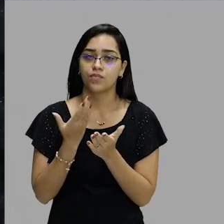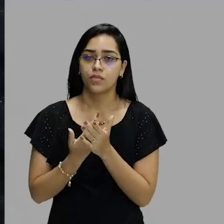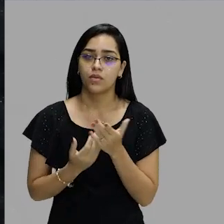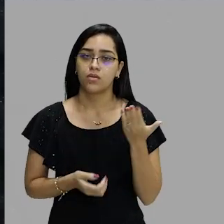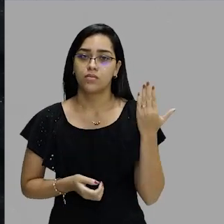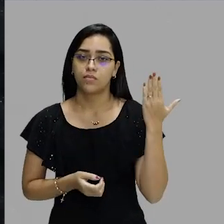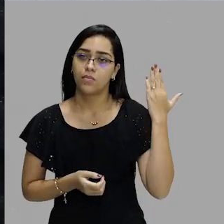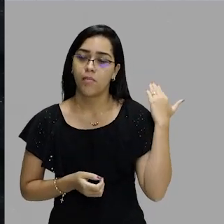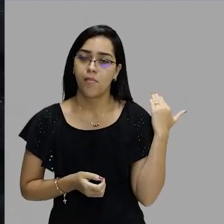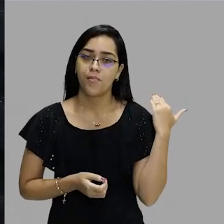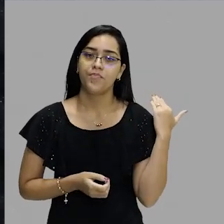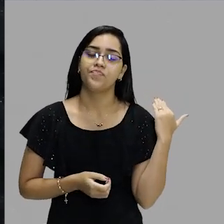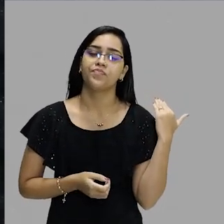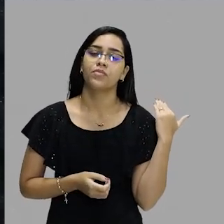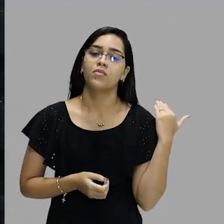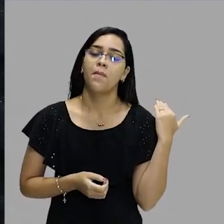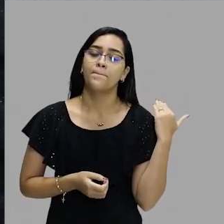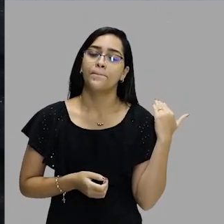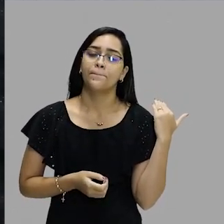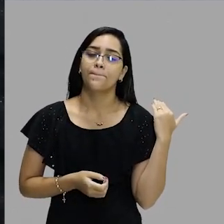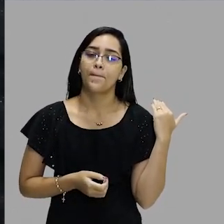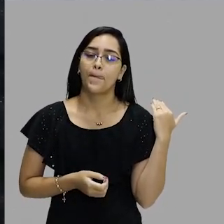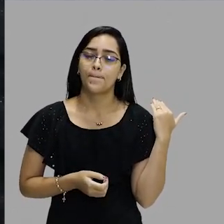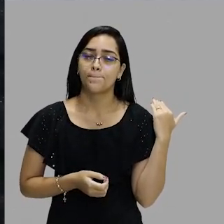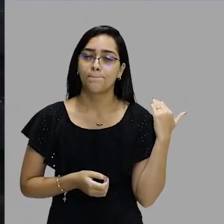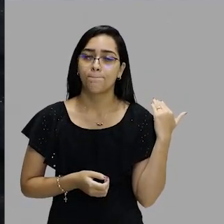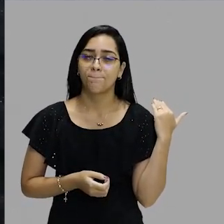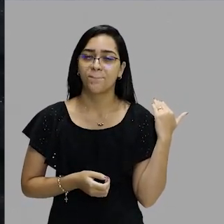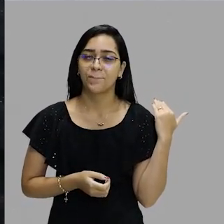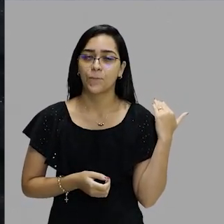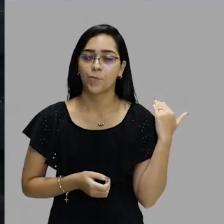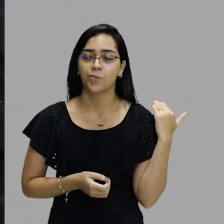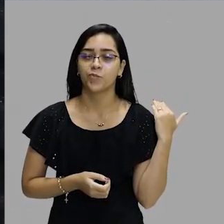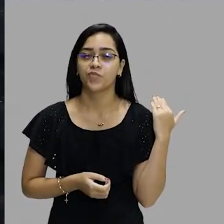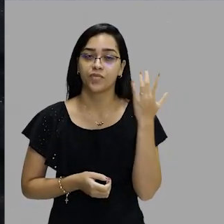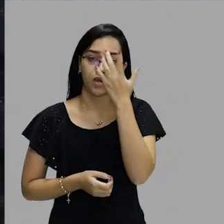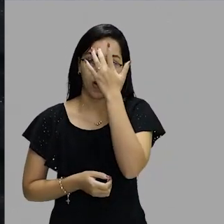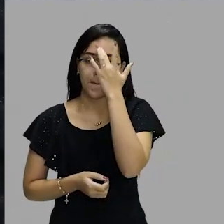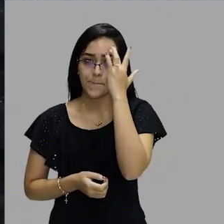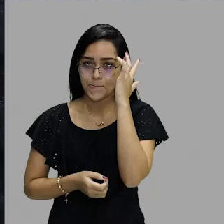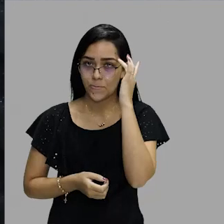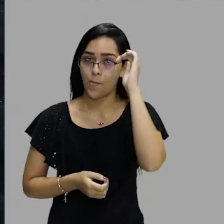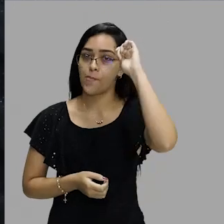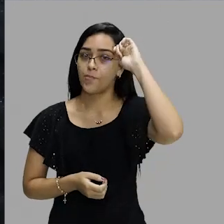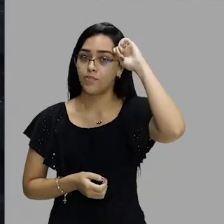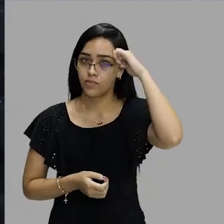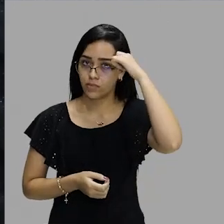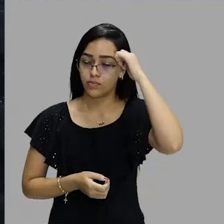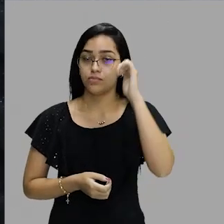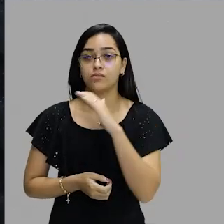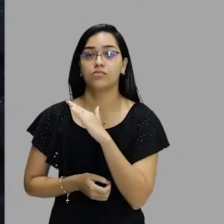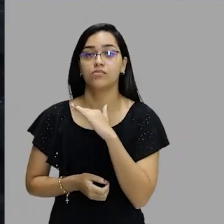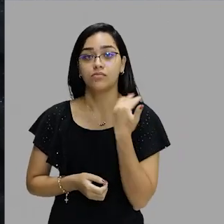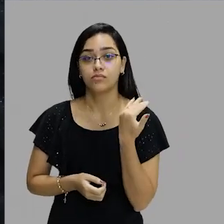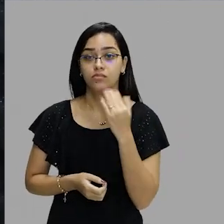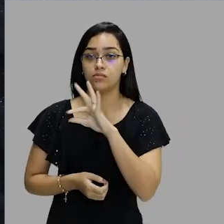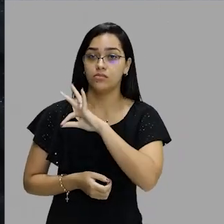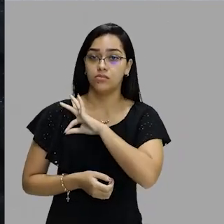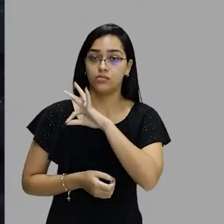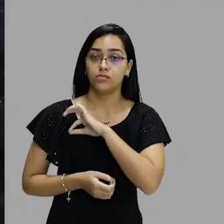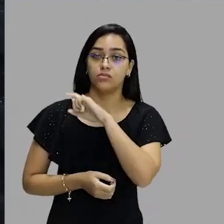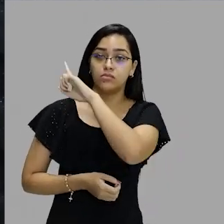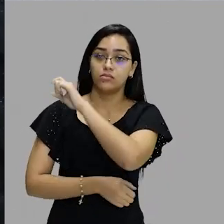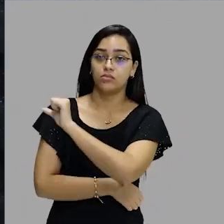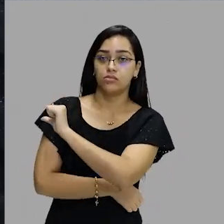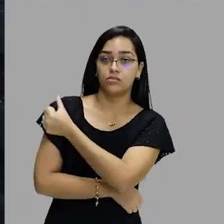na aula passada, nós citamos a questão da pessoa negra que foi morta por policiais no Rio